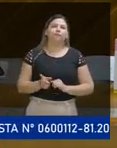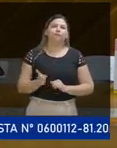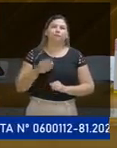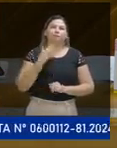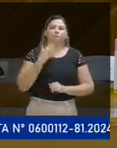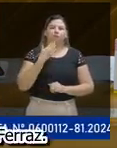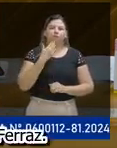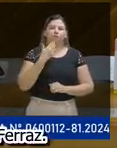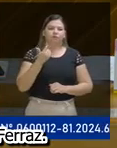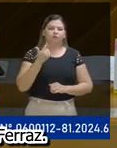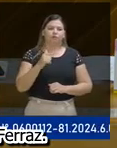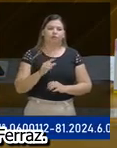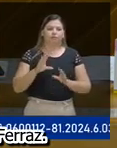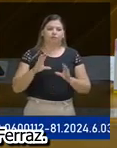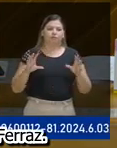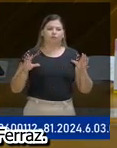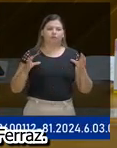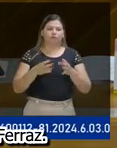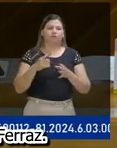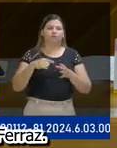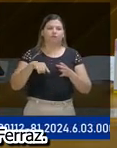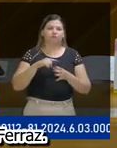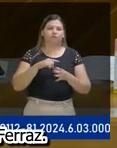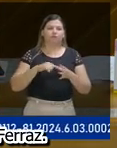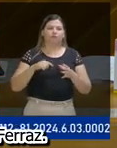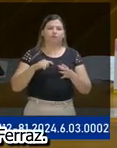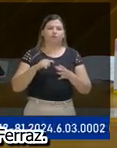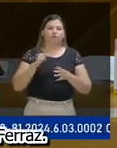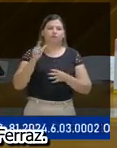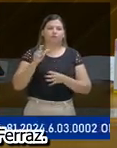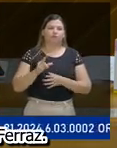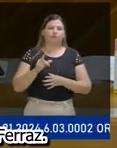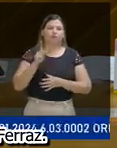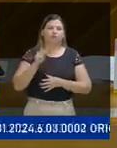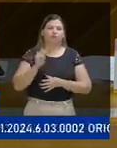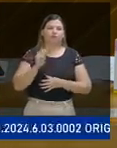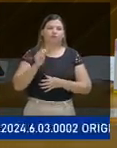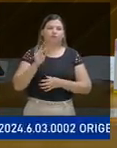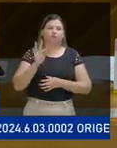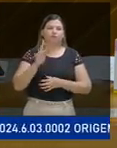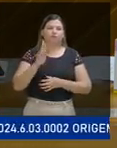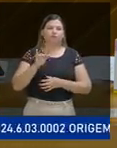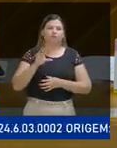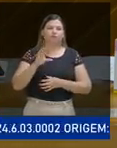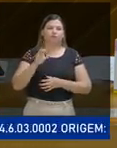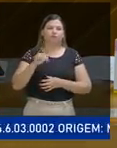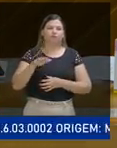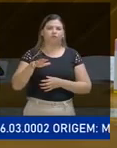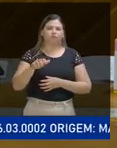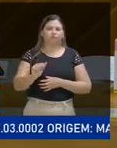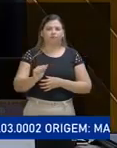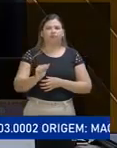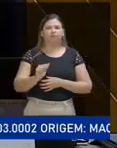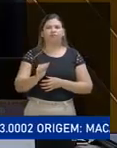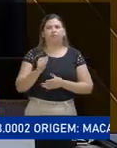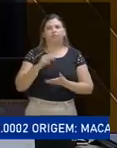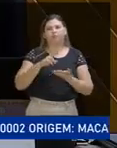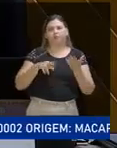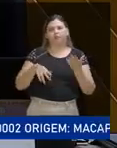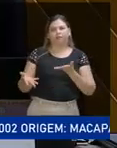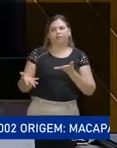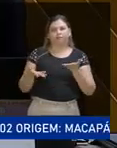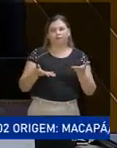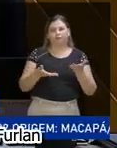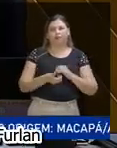recorrida, coligação para fazer mais por você e Patrícia Lima Ferraz. O relator está com a palavra.